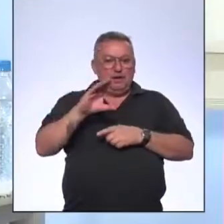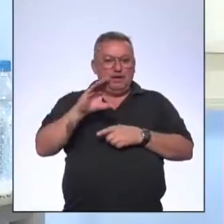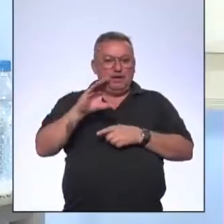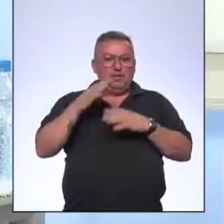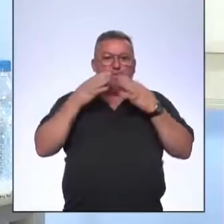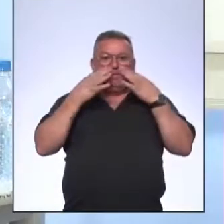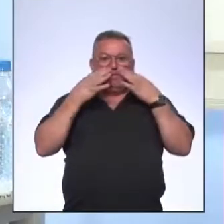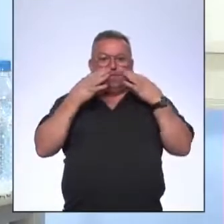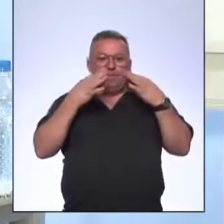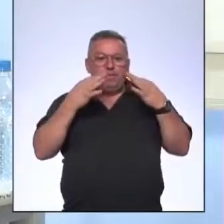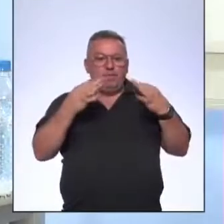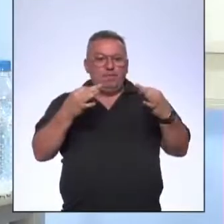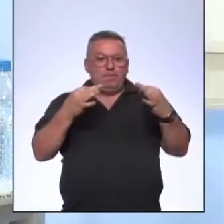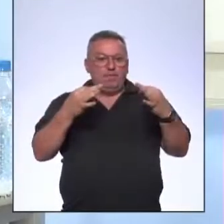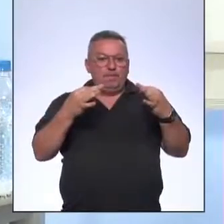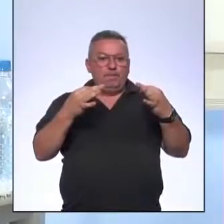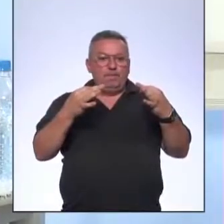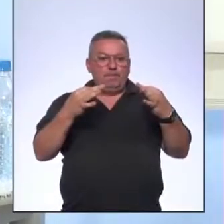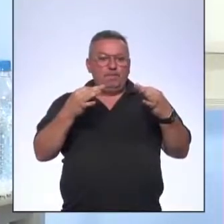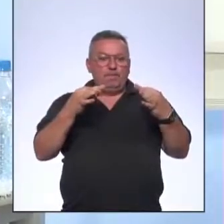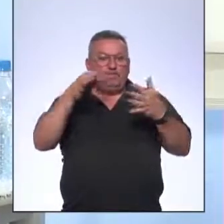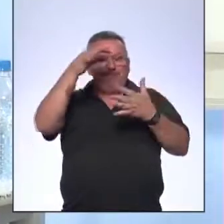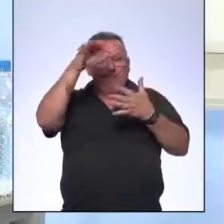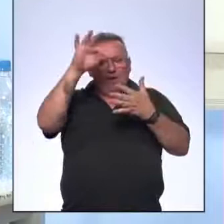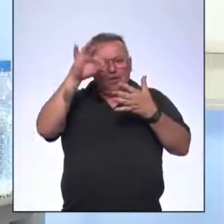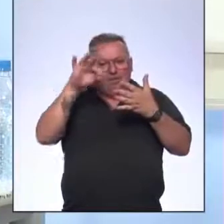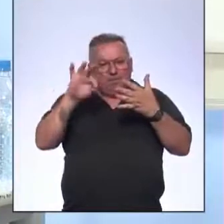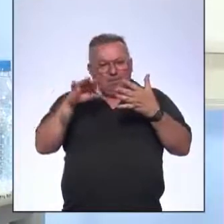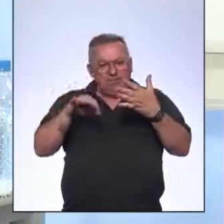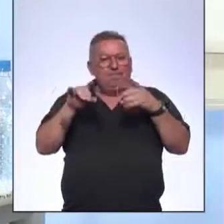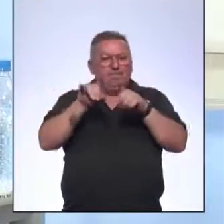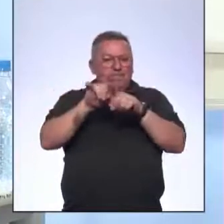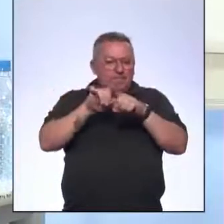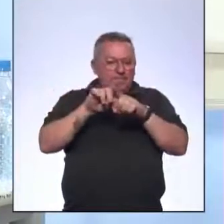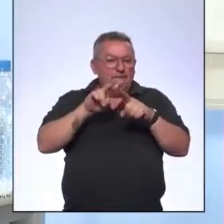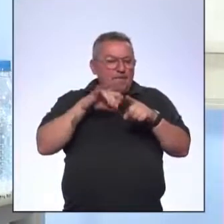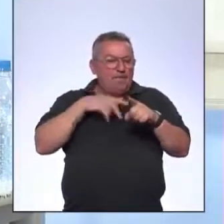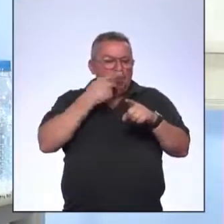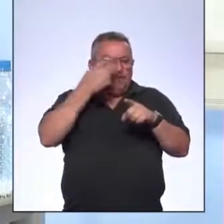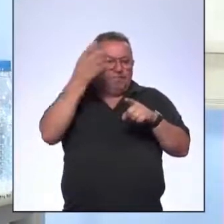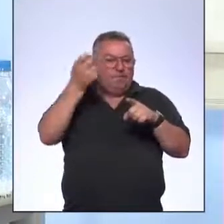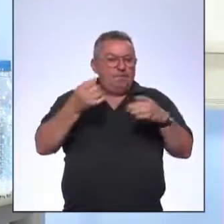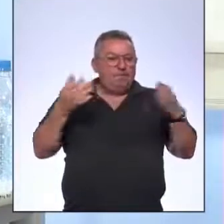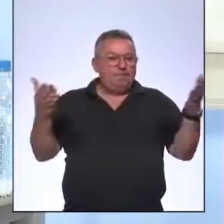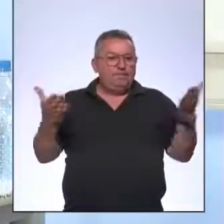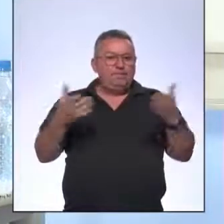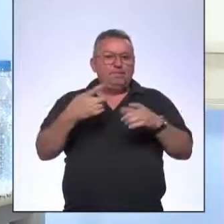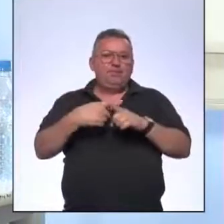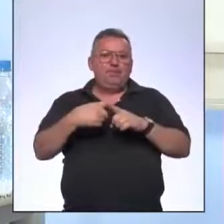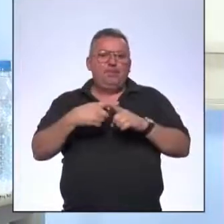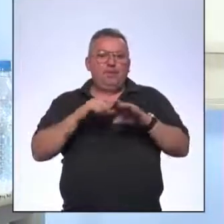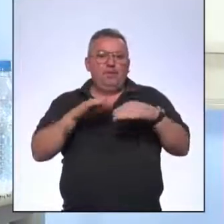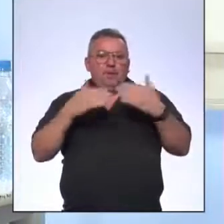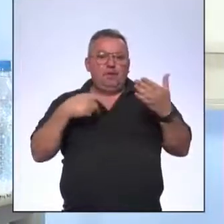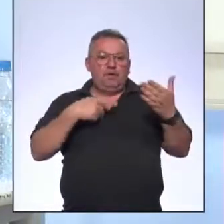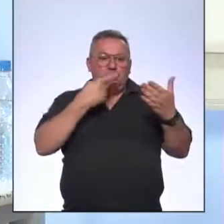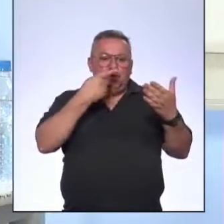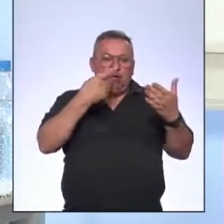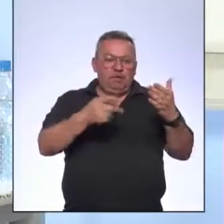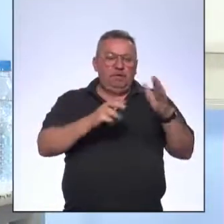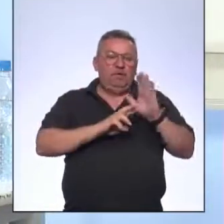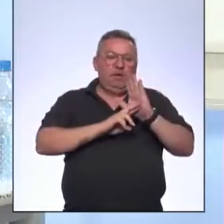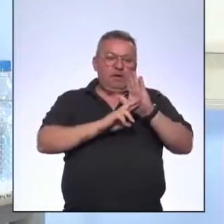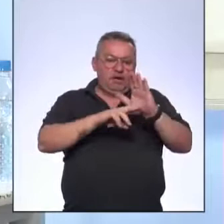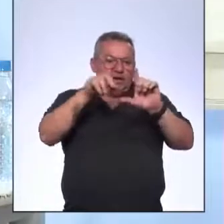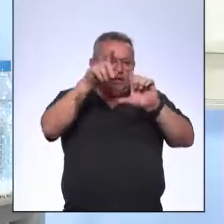precisará e na nos pequenos detalhes Até que a gente vai comentar hoje porque quando a gente fala de